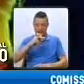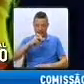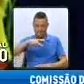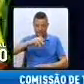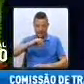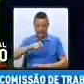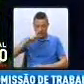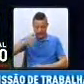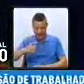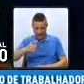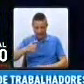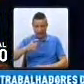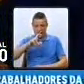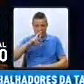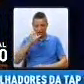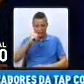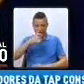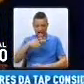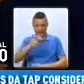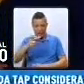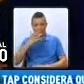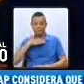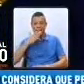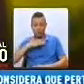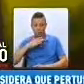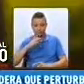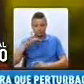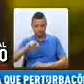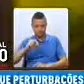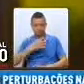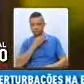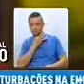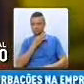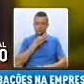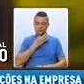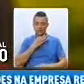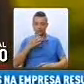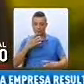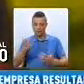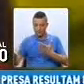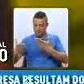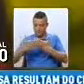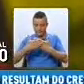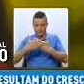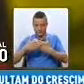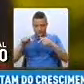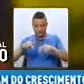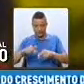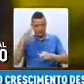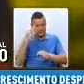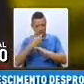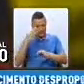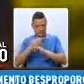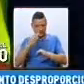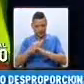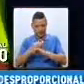Cristina Branco, que nós chamamos um fado sinfónico. É, de facto, um ótimo concerto para fecharmos este festival. E